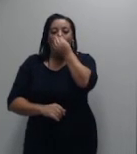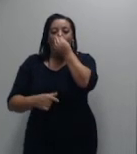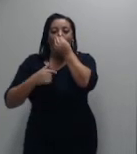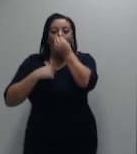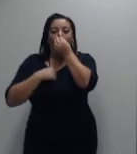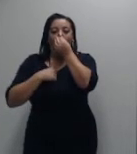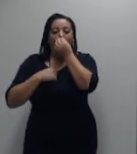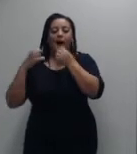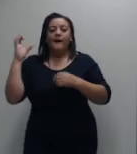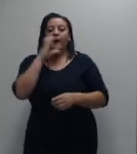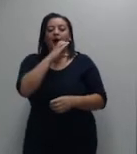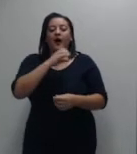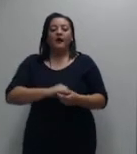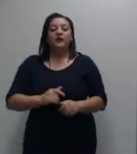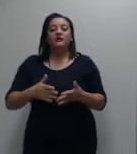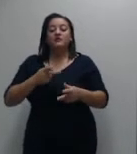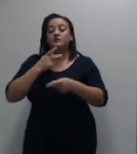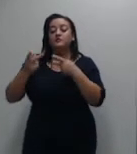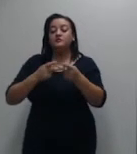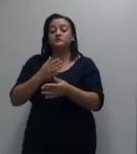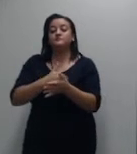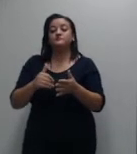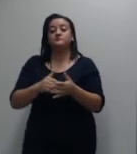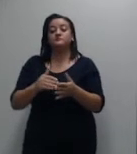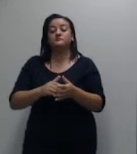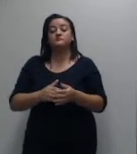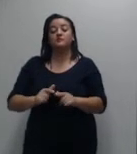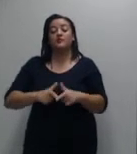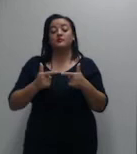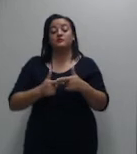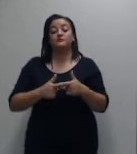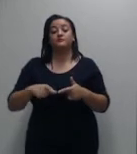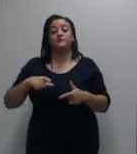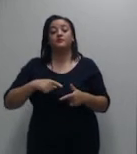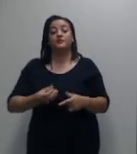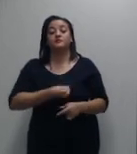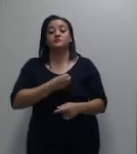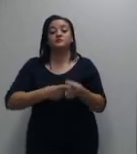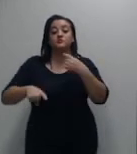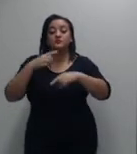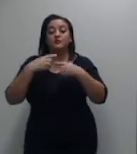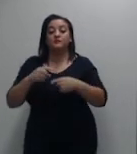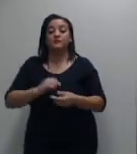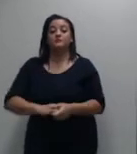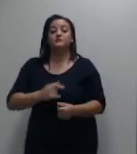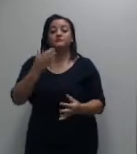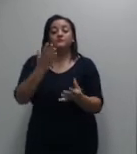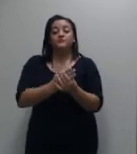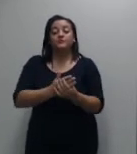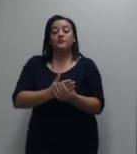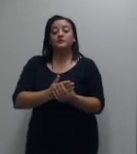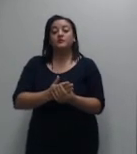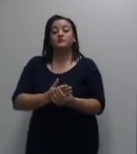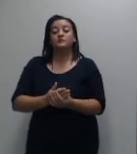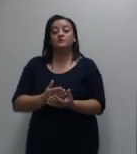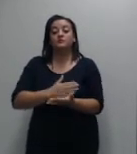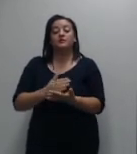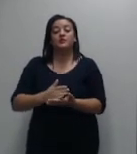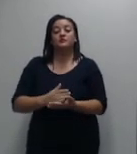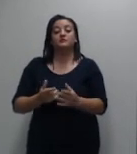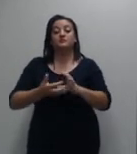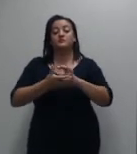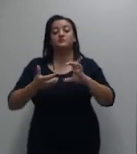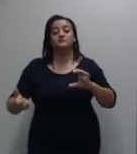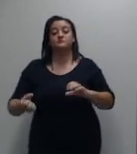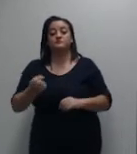rapidamente quando eu digo de toda só a um debate no processo originário e a caracterização